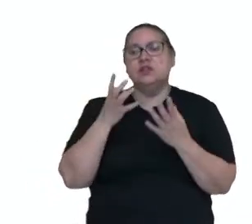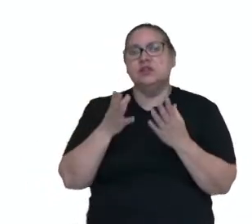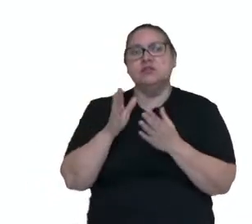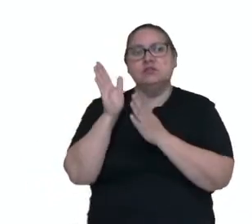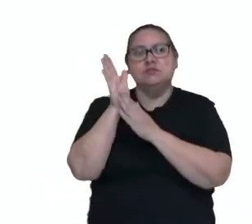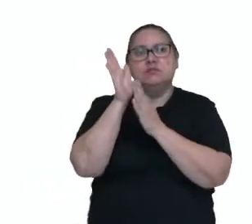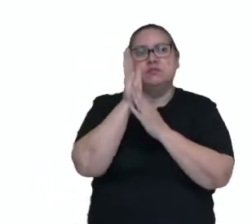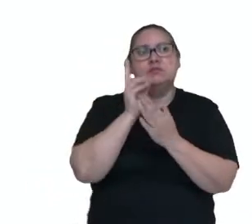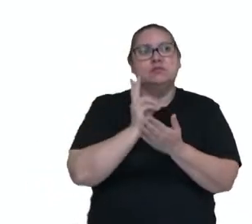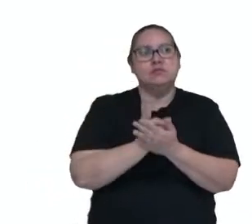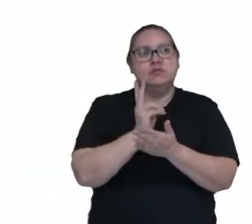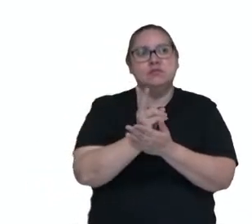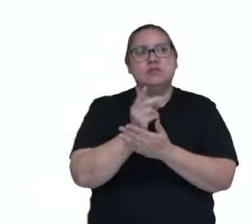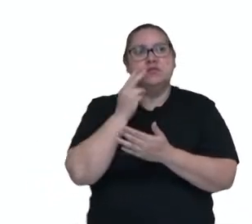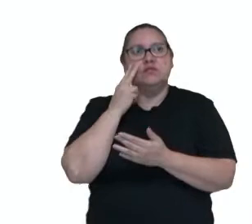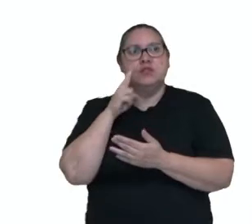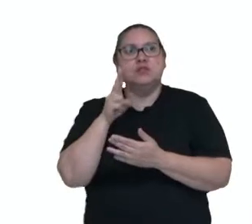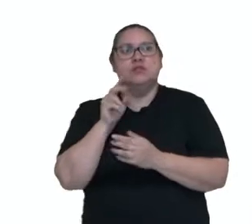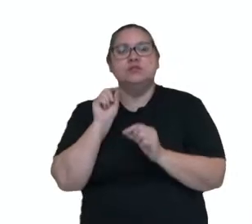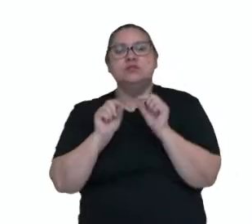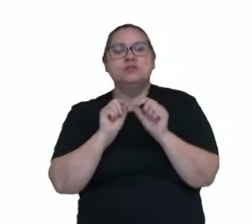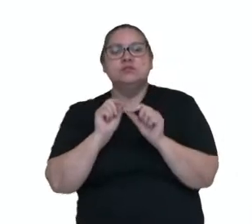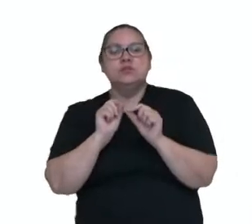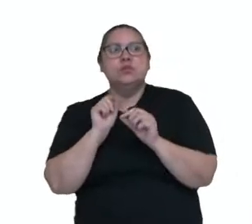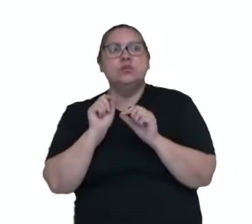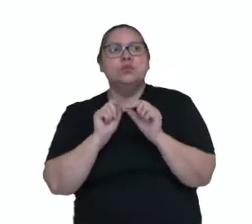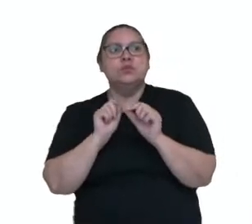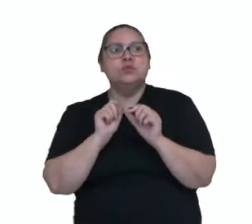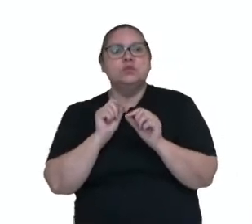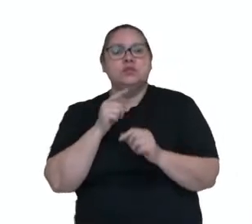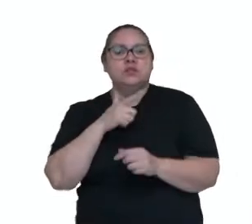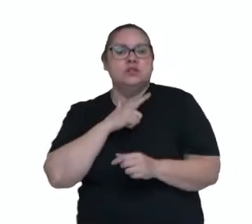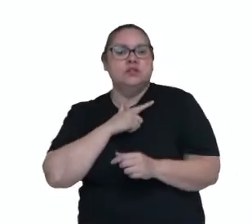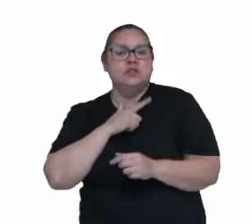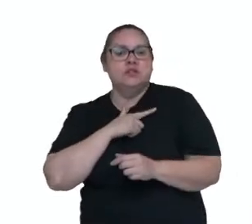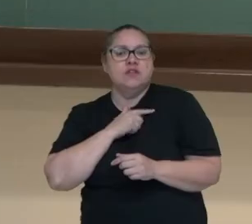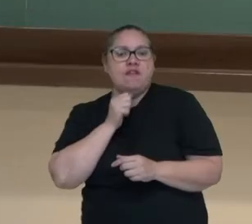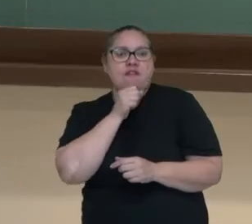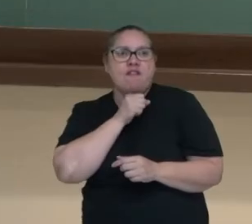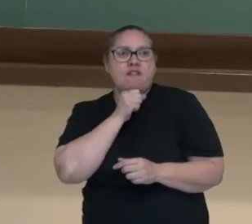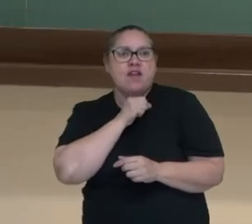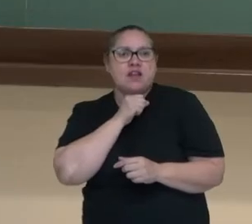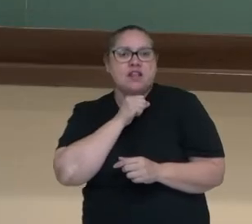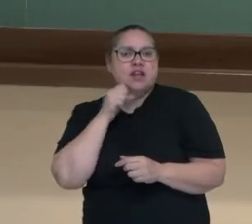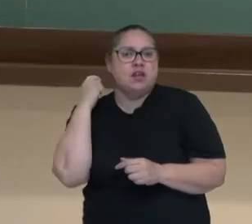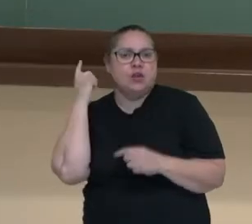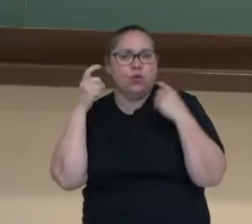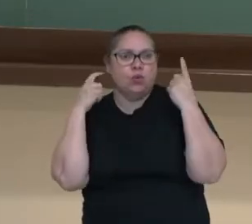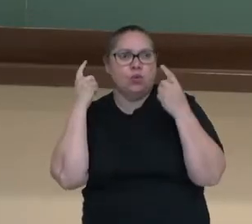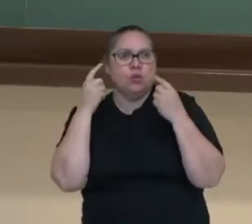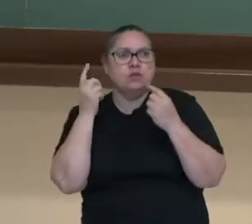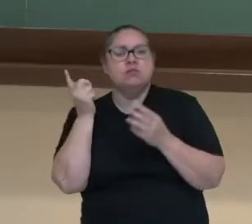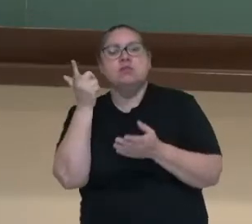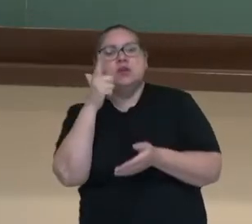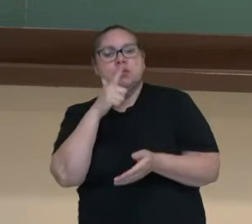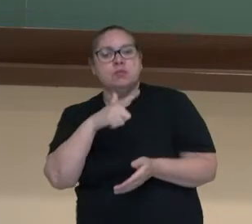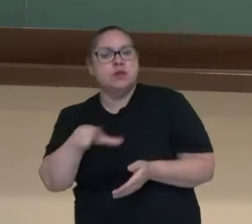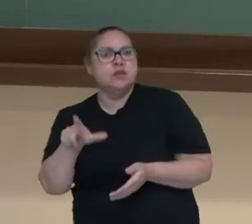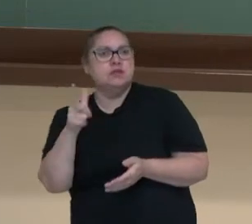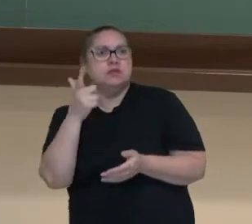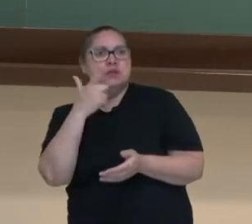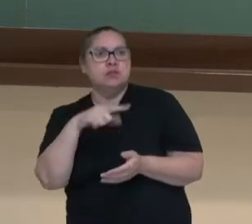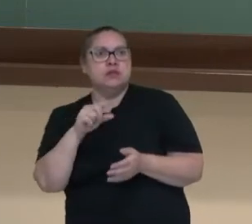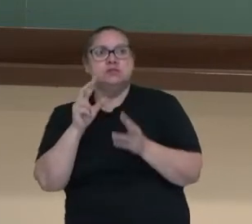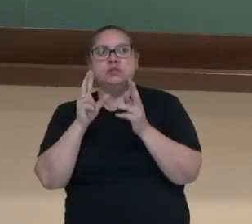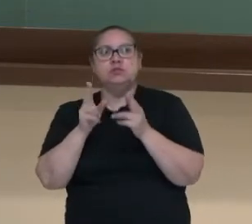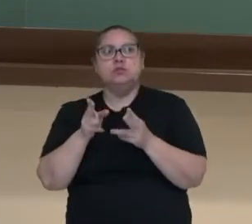louvar toda a vida, e vedes qual será a louvação? Dona feia, velha e sandia. E ele repete, é o recurso que acabamos